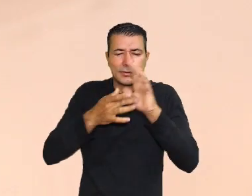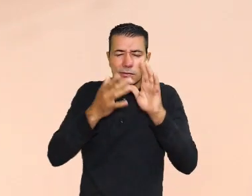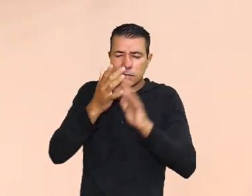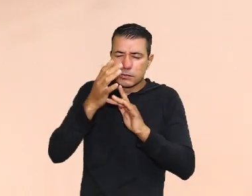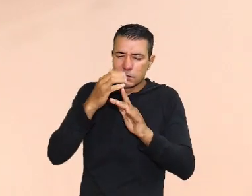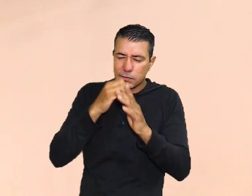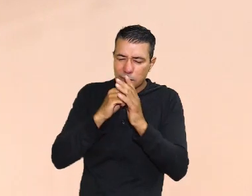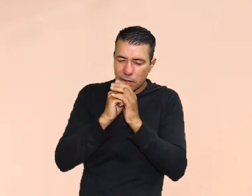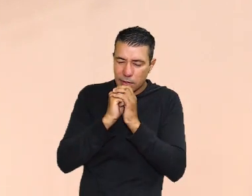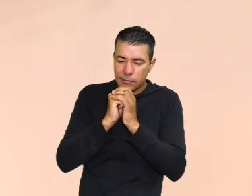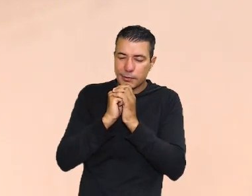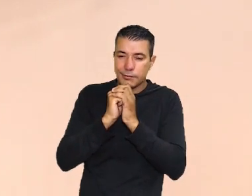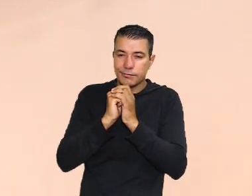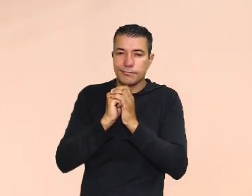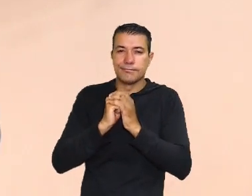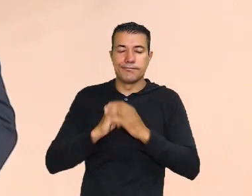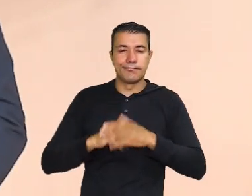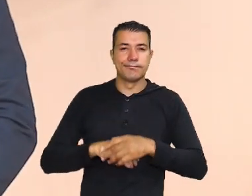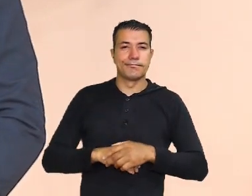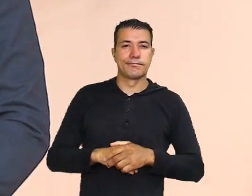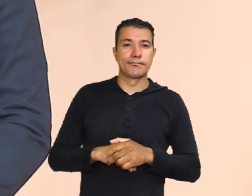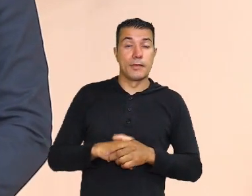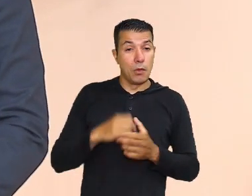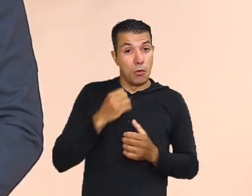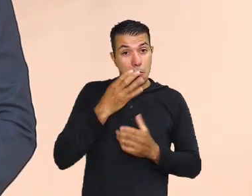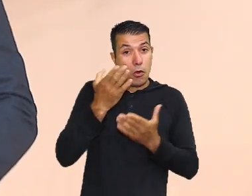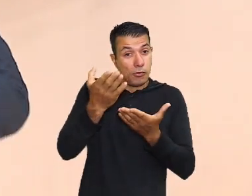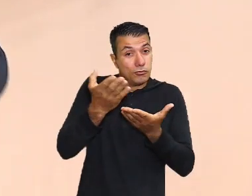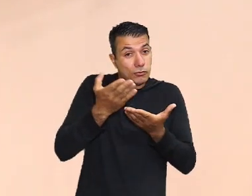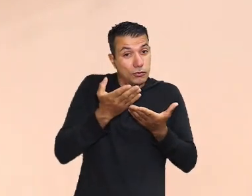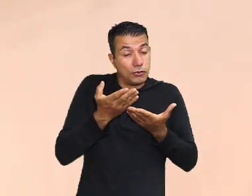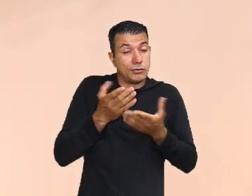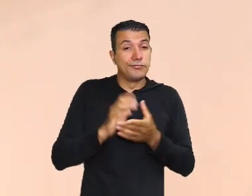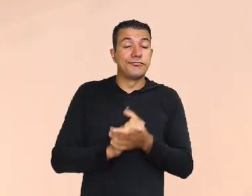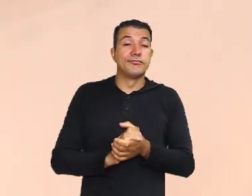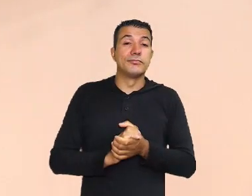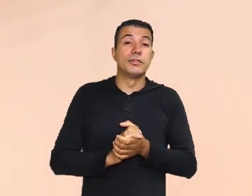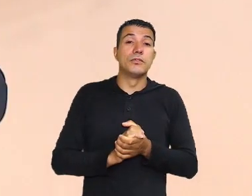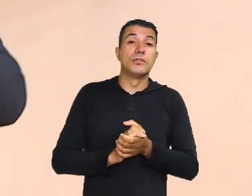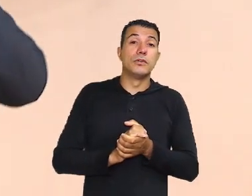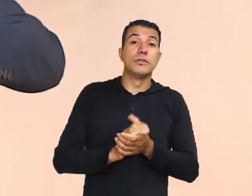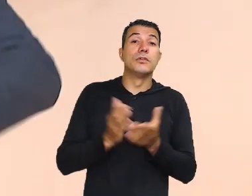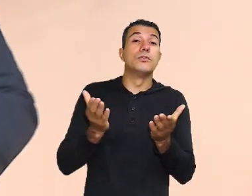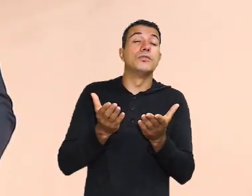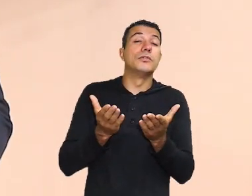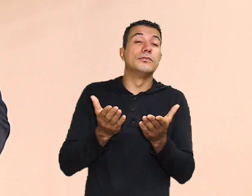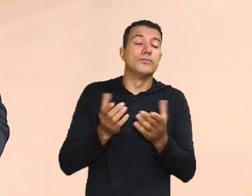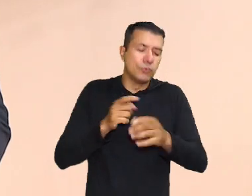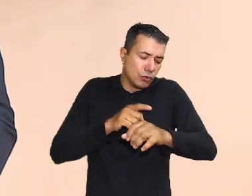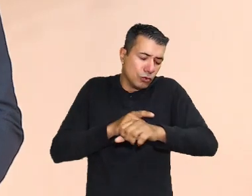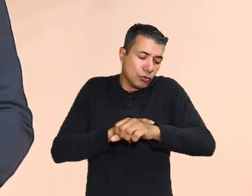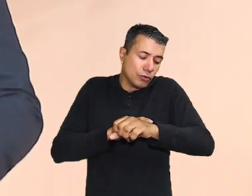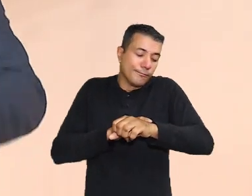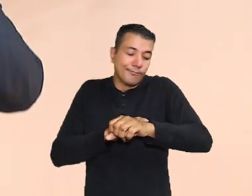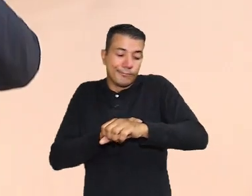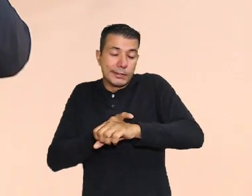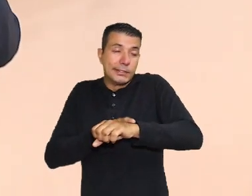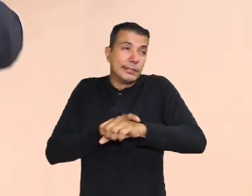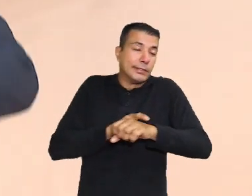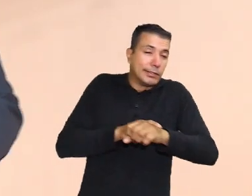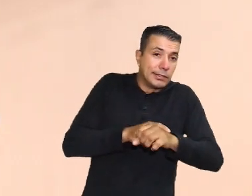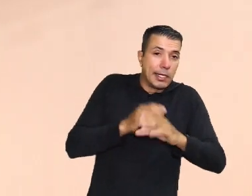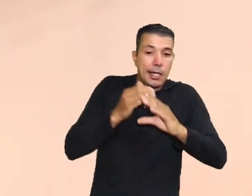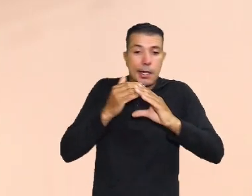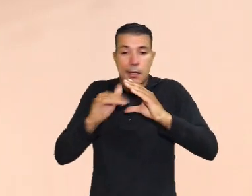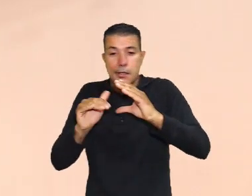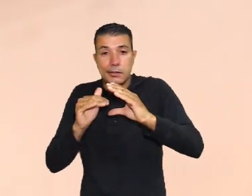Jesus. Amém, Senhor Deus. Amém. Que bom que você está nos acompanhando. E esta é aquela hora que você começa a